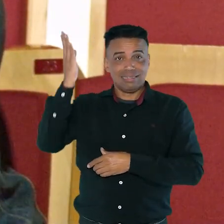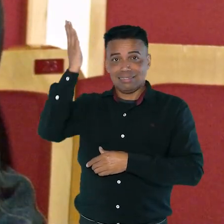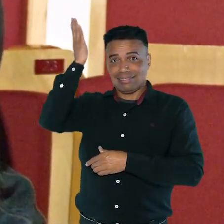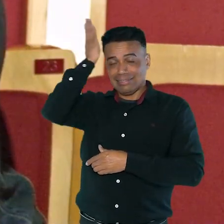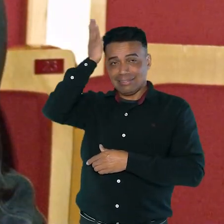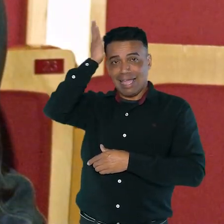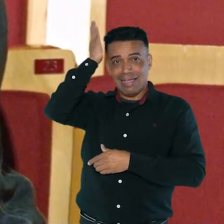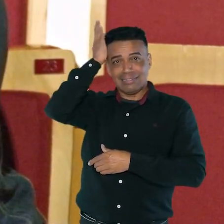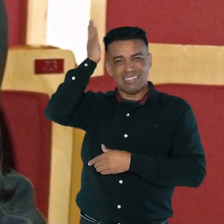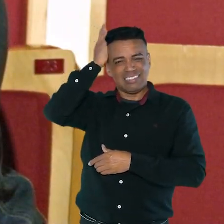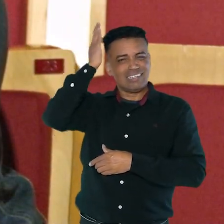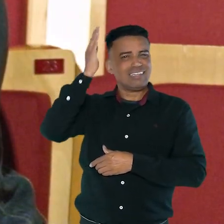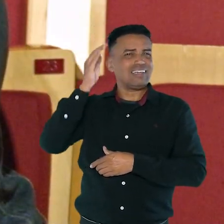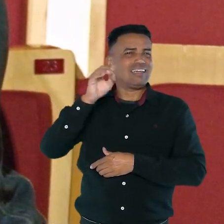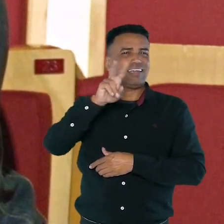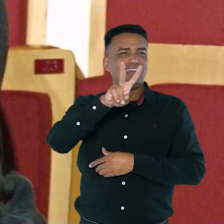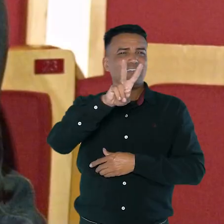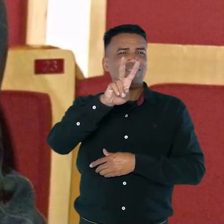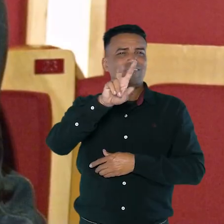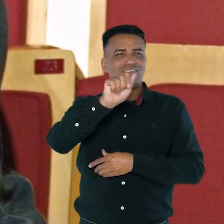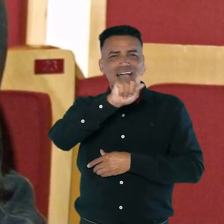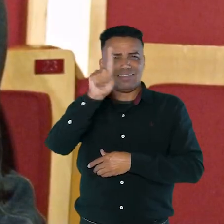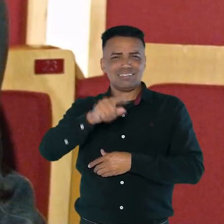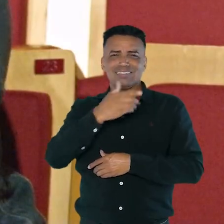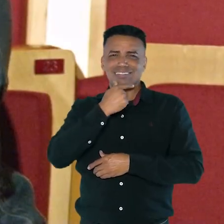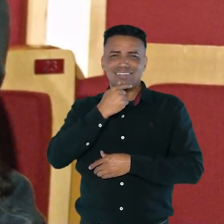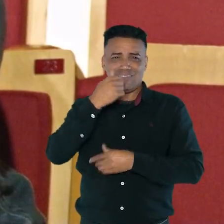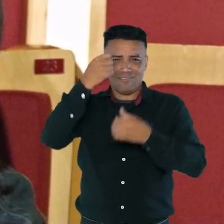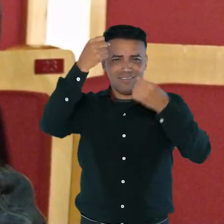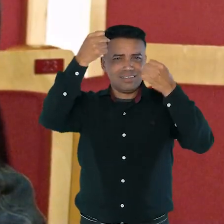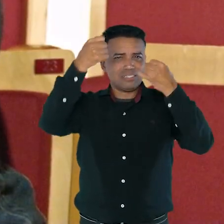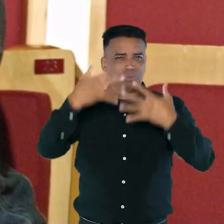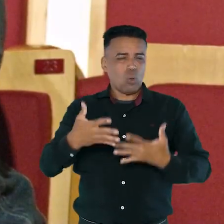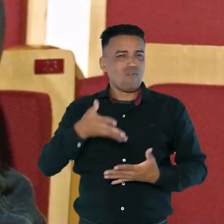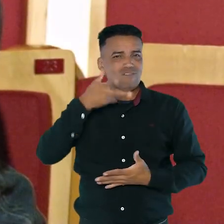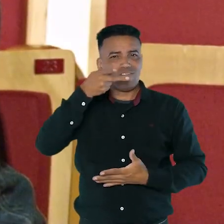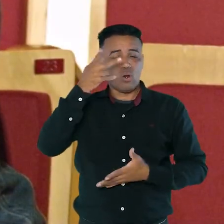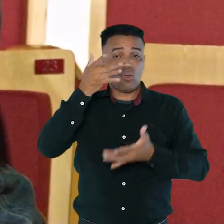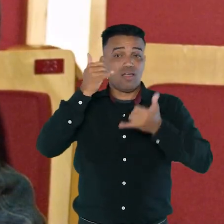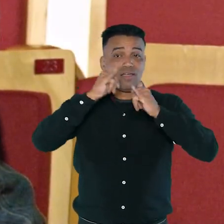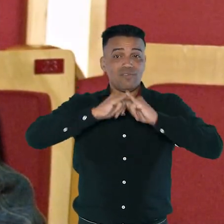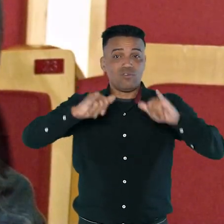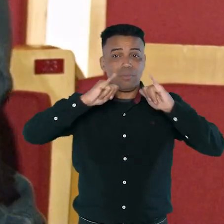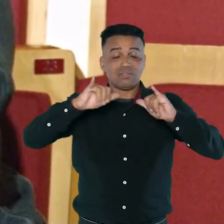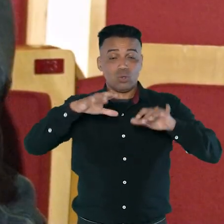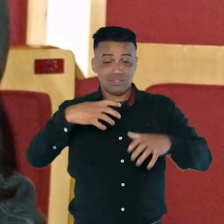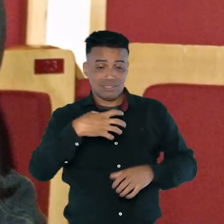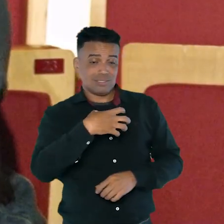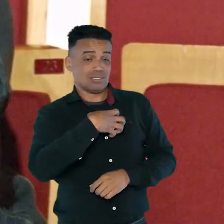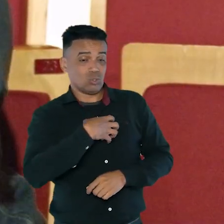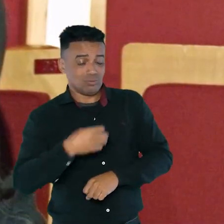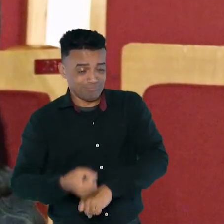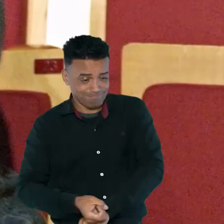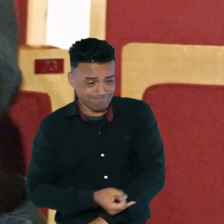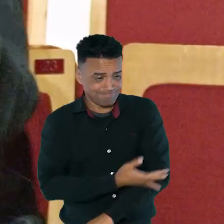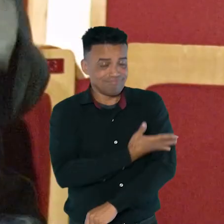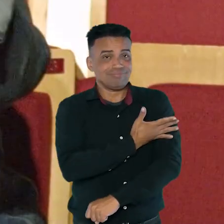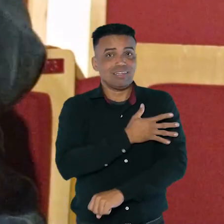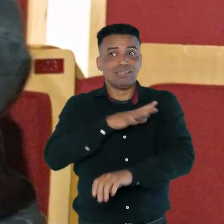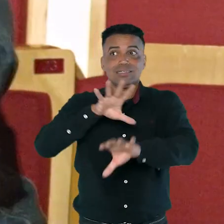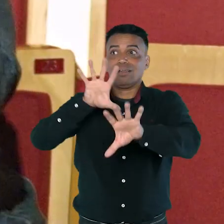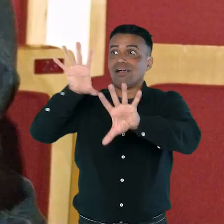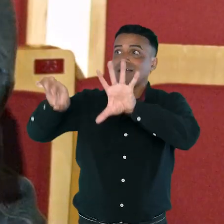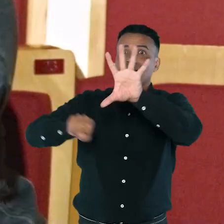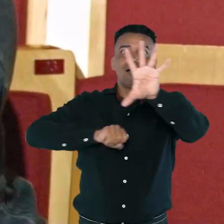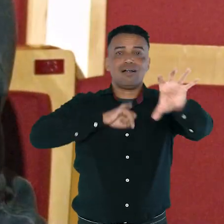falou uma coisa que eu não vou saber repetir o nome, mas eu entendi que informações e sensações e sentimentos, eles estão no